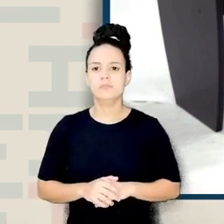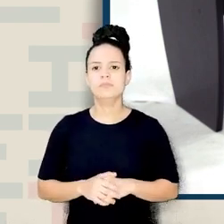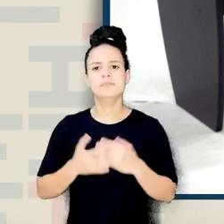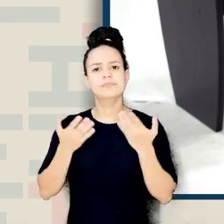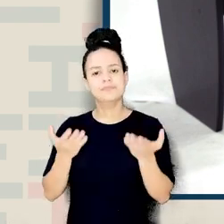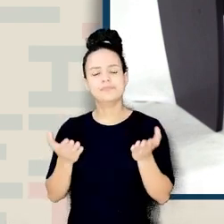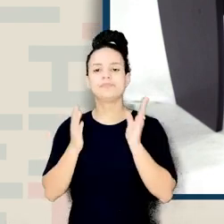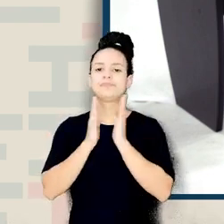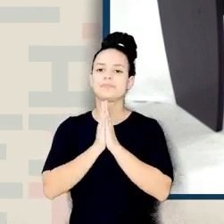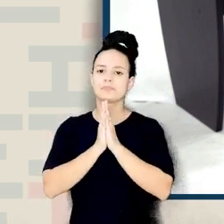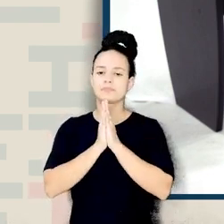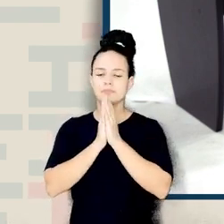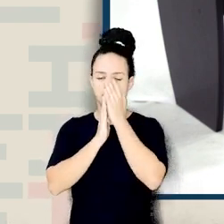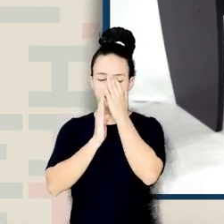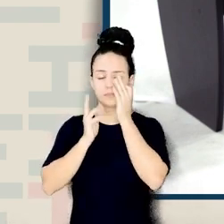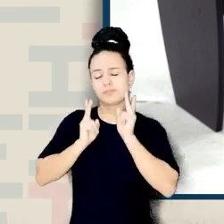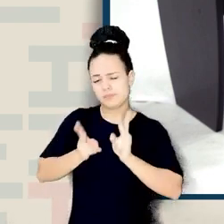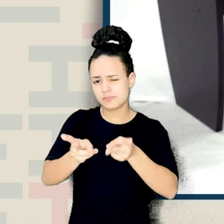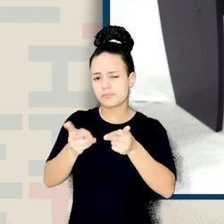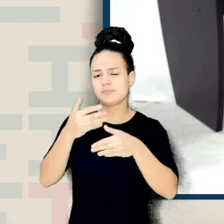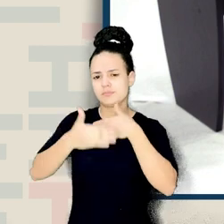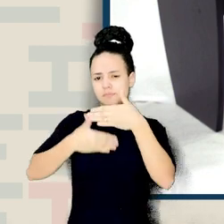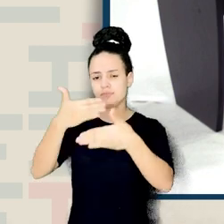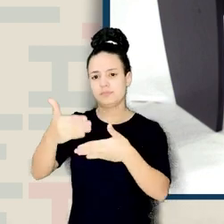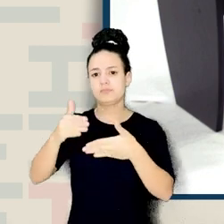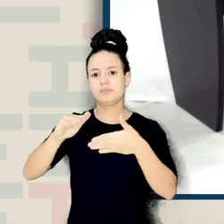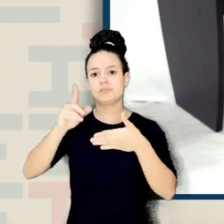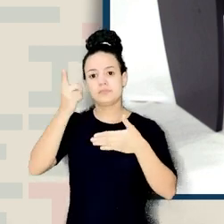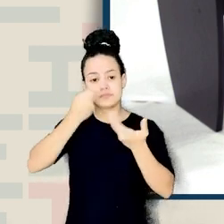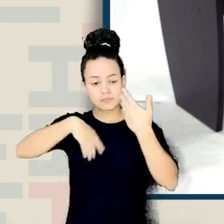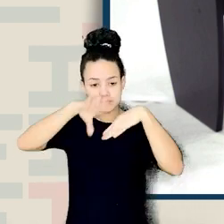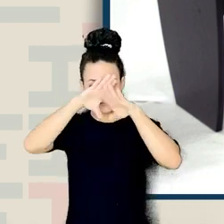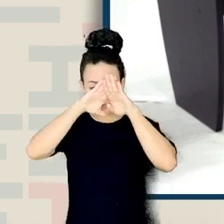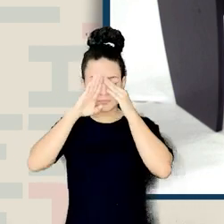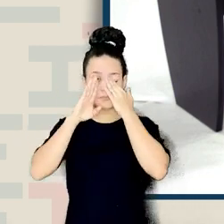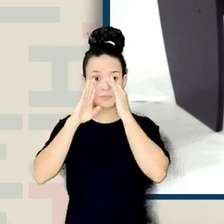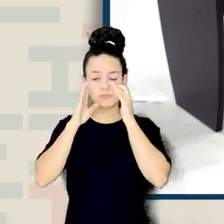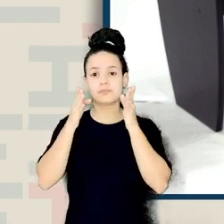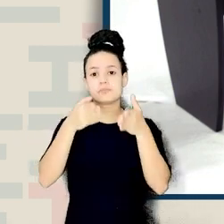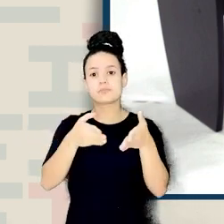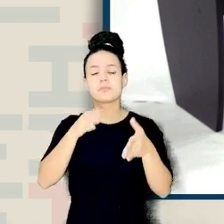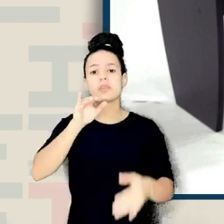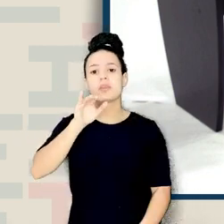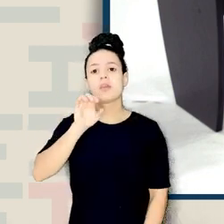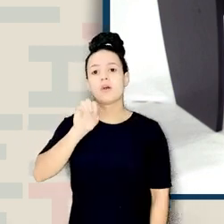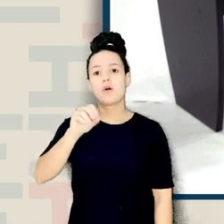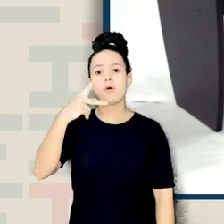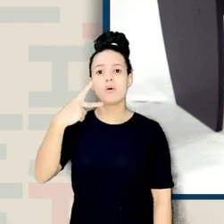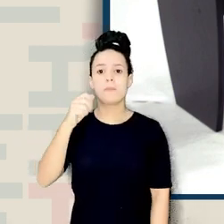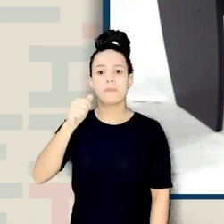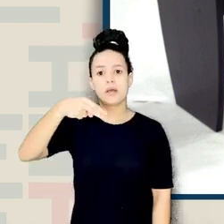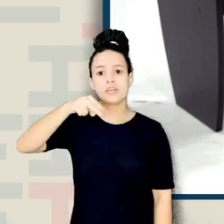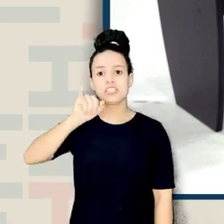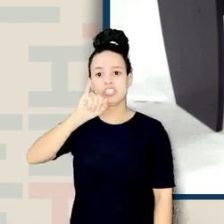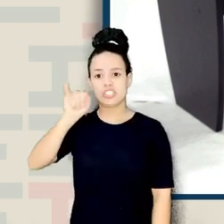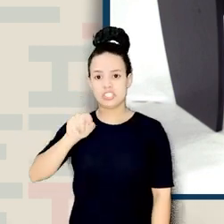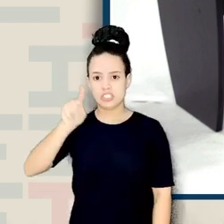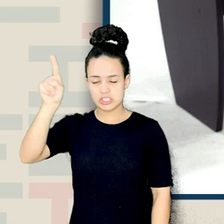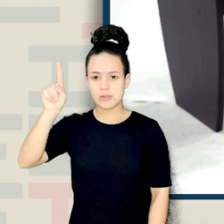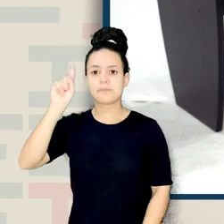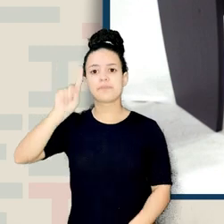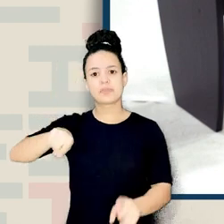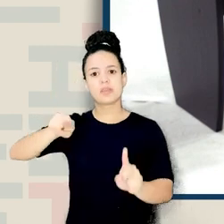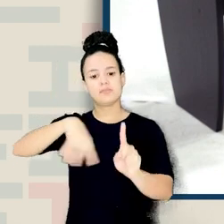E, indo nessa sequência dos toques aos orixás, o toque do Opanijé, que é um toque em homenagem ao orixá